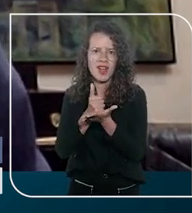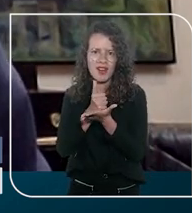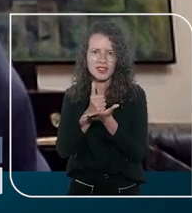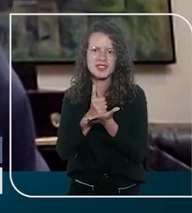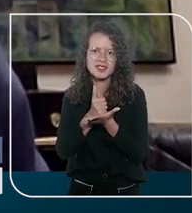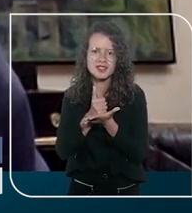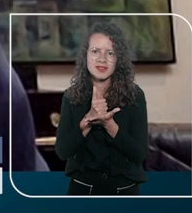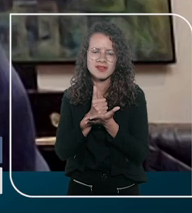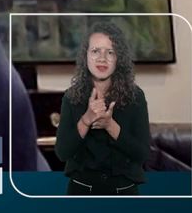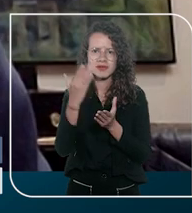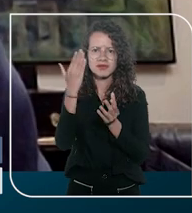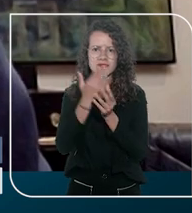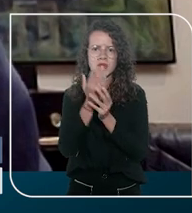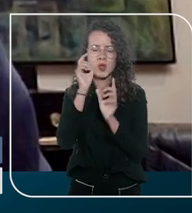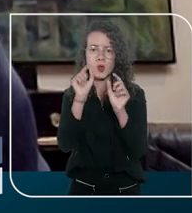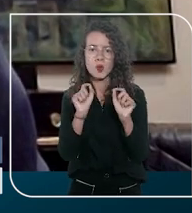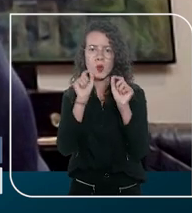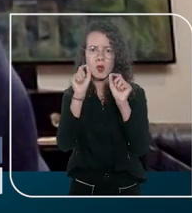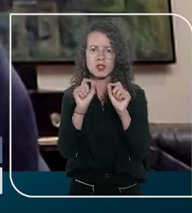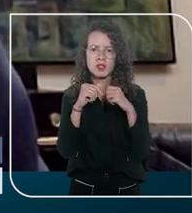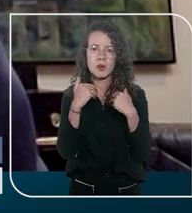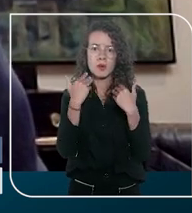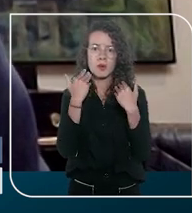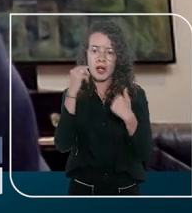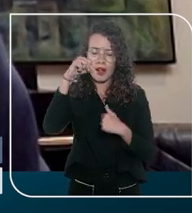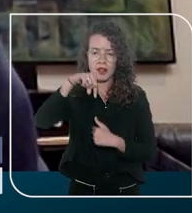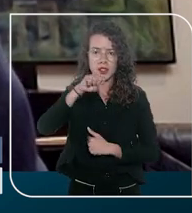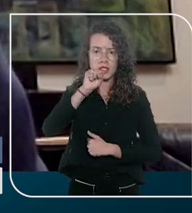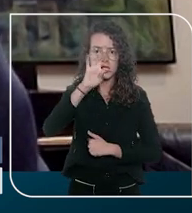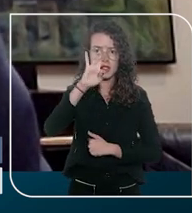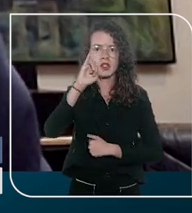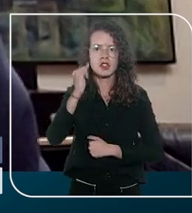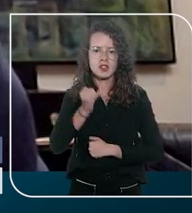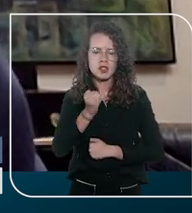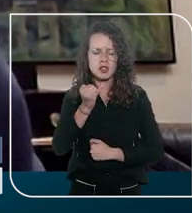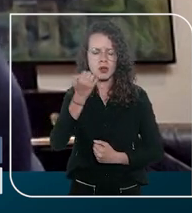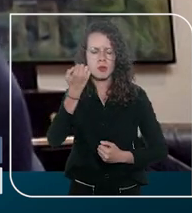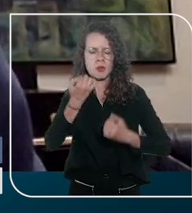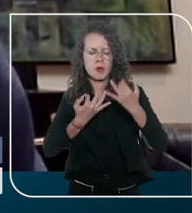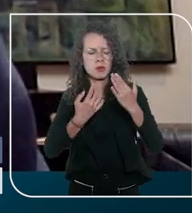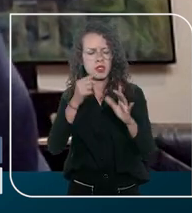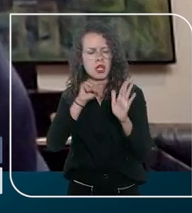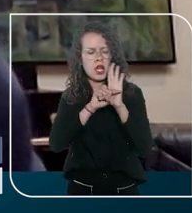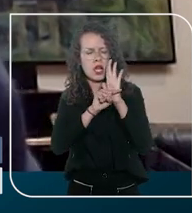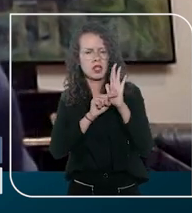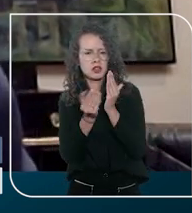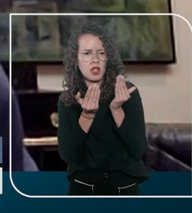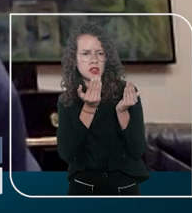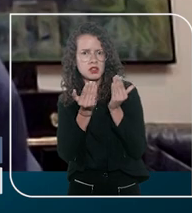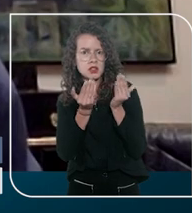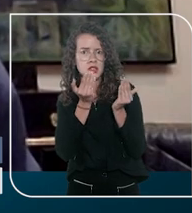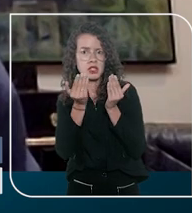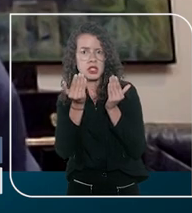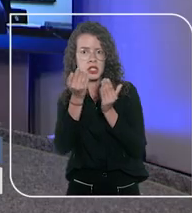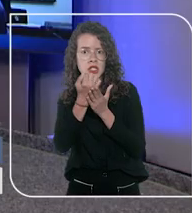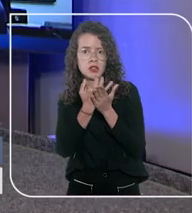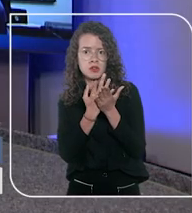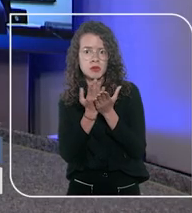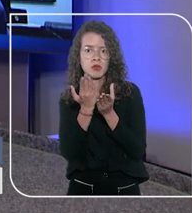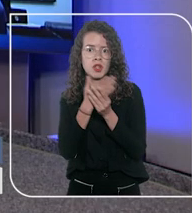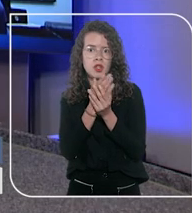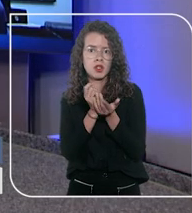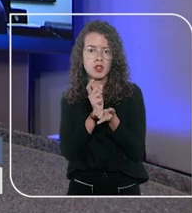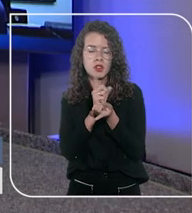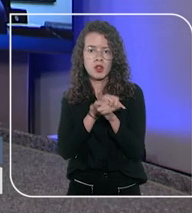de processo, mas que aqui o STJ vem tratando com muita importância essa formalidade do embargo de divergência. E se há um